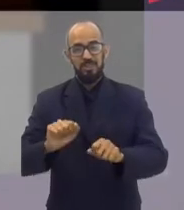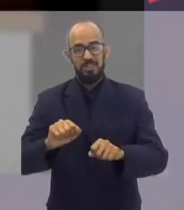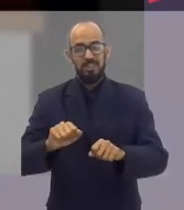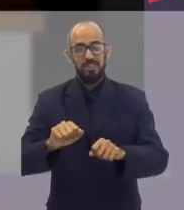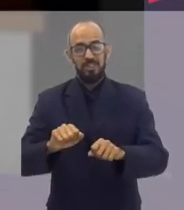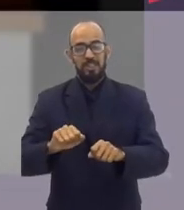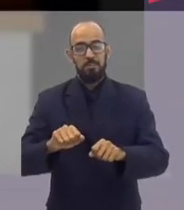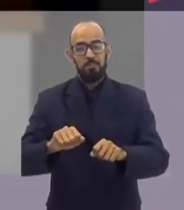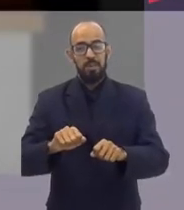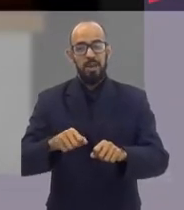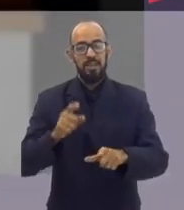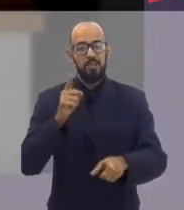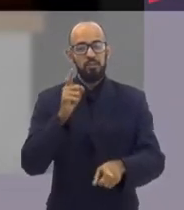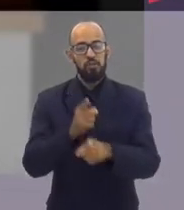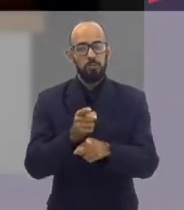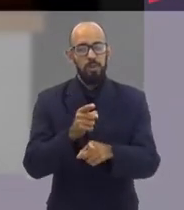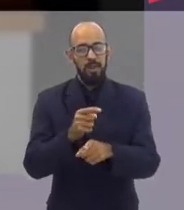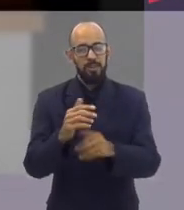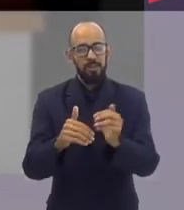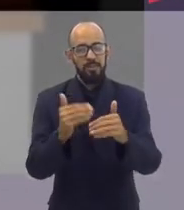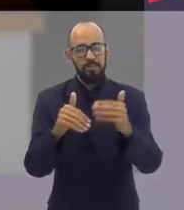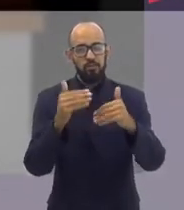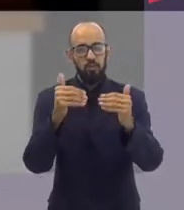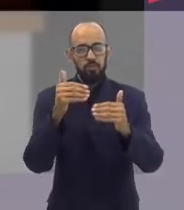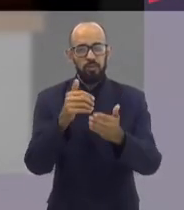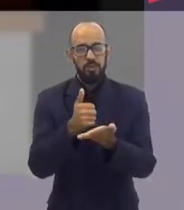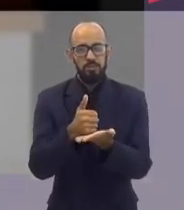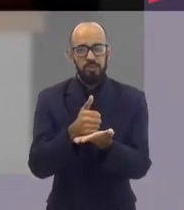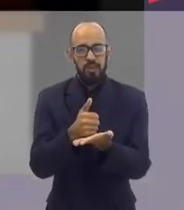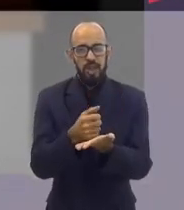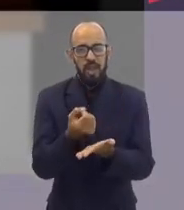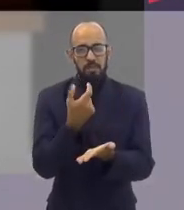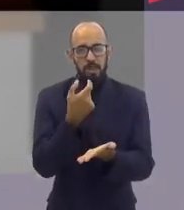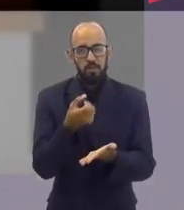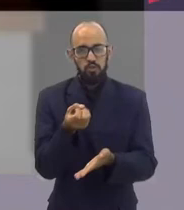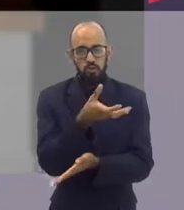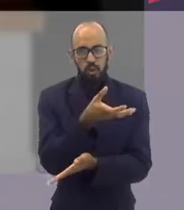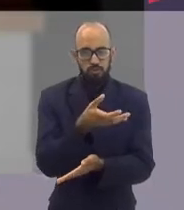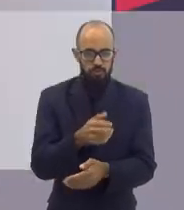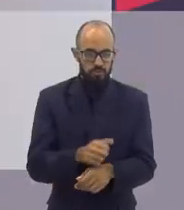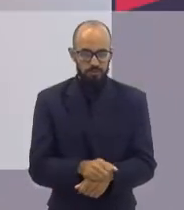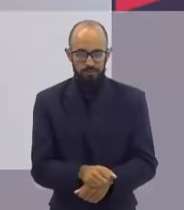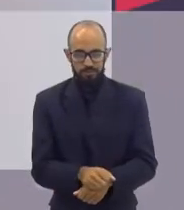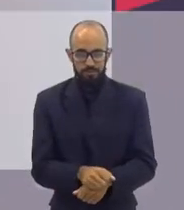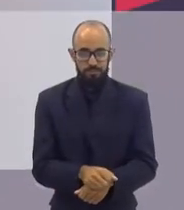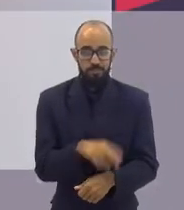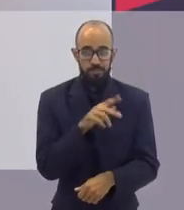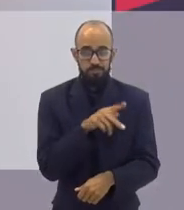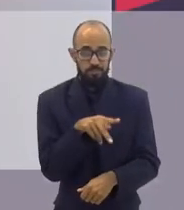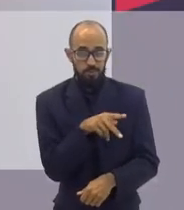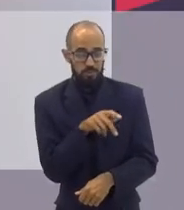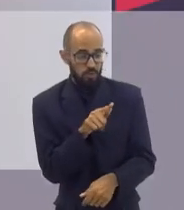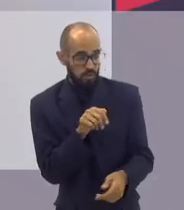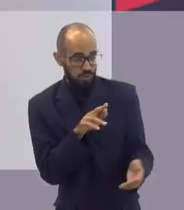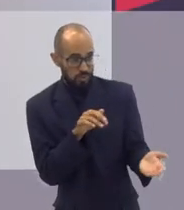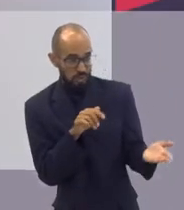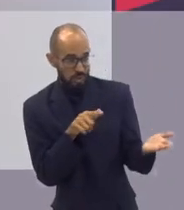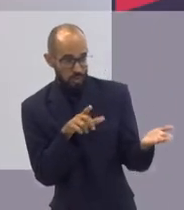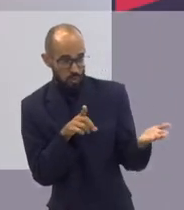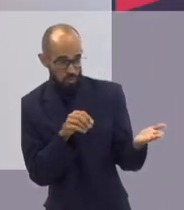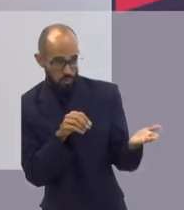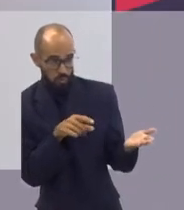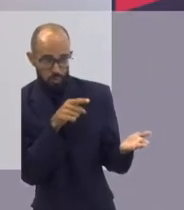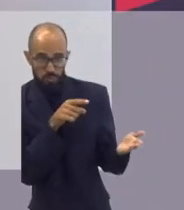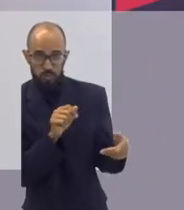que reproduz o processo de descoberta e desenvolvimento de novos medicamentos. Professor Geraldo, o senhor